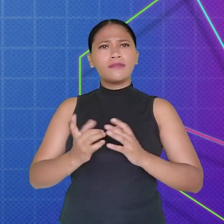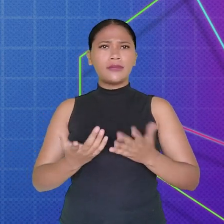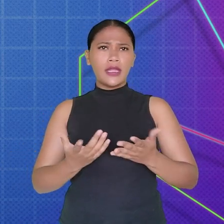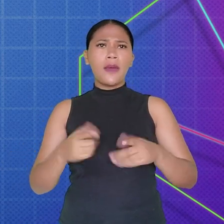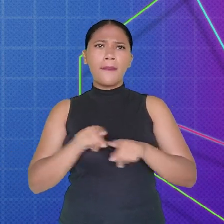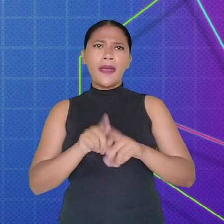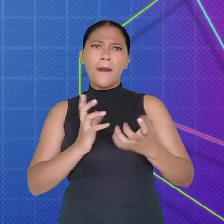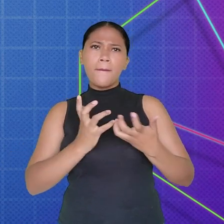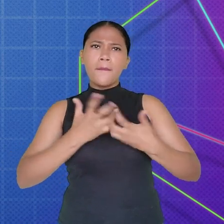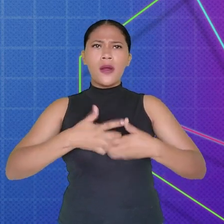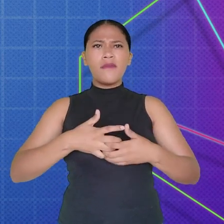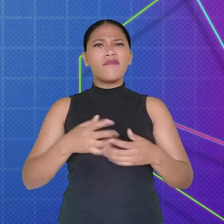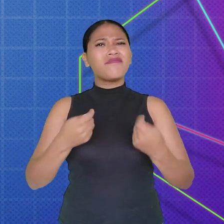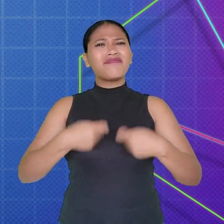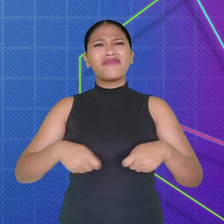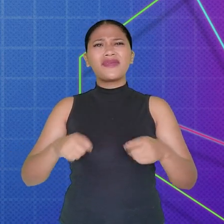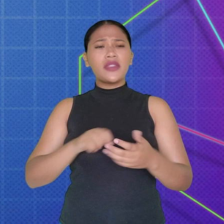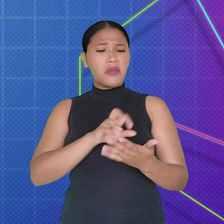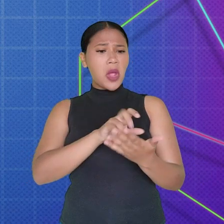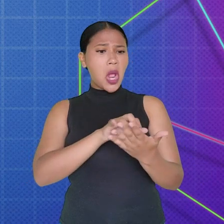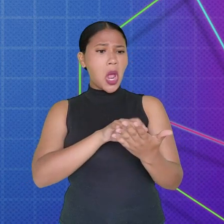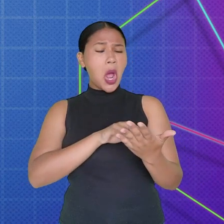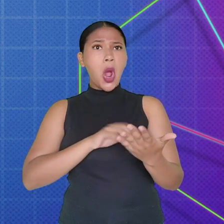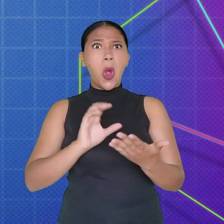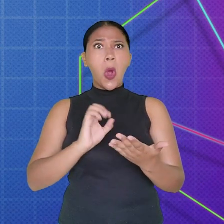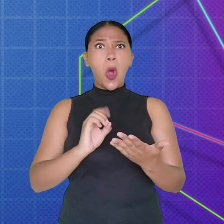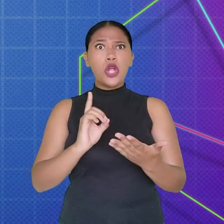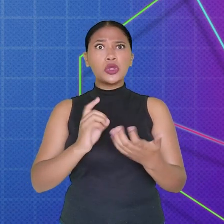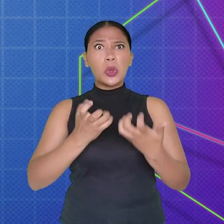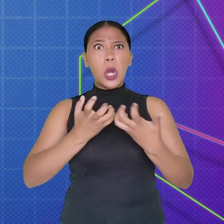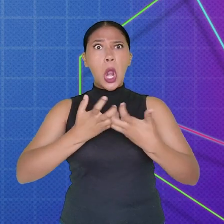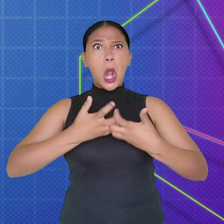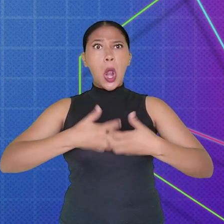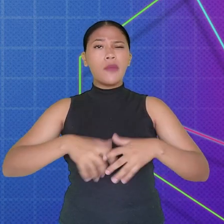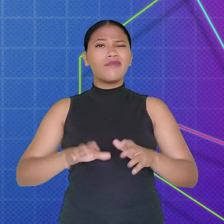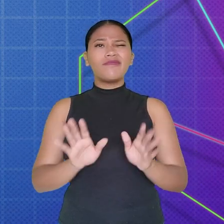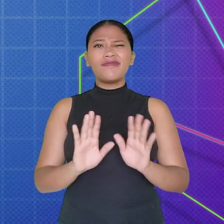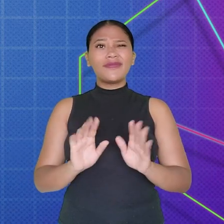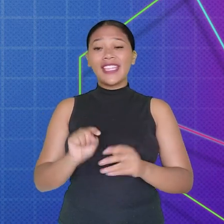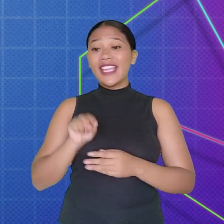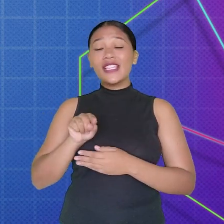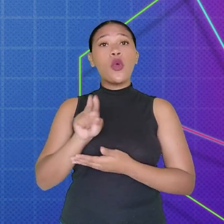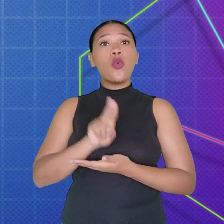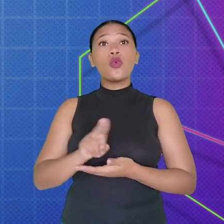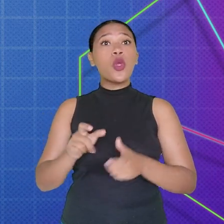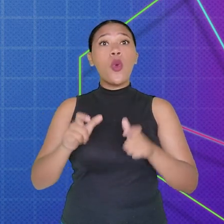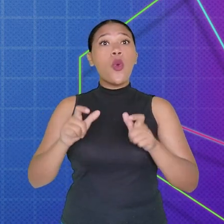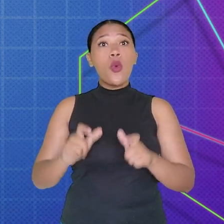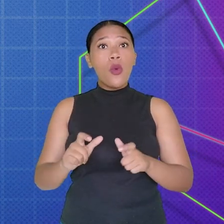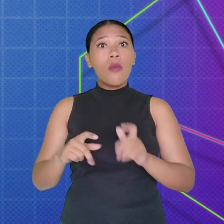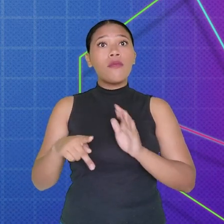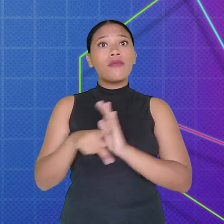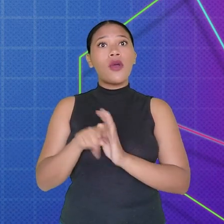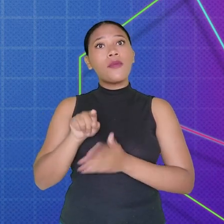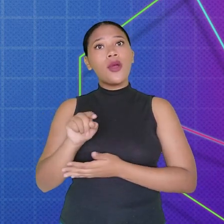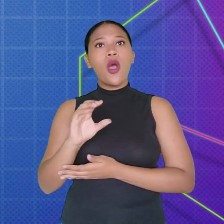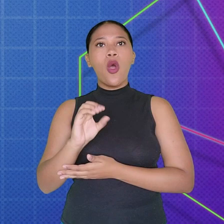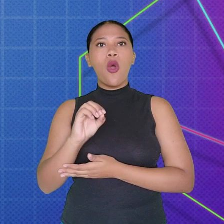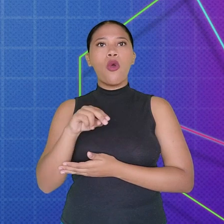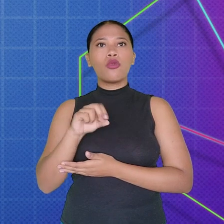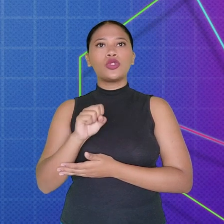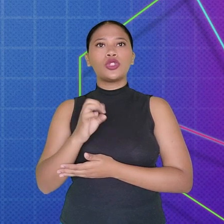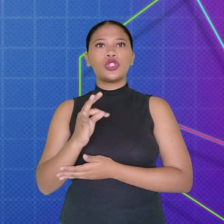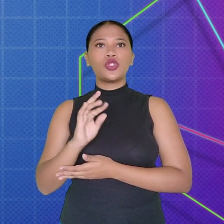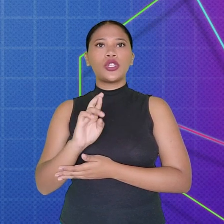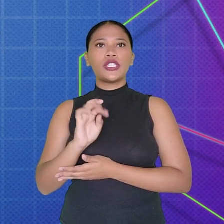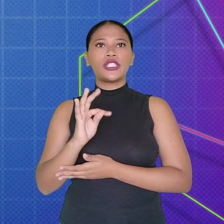intuitiva e eficiente, sem a necessidade de escrever um grande volume de código complexo. Essa abordagem é amplamente utilizada no